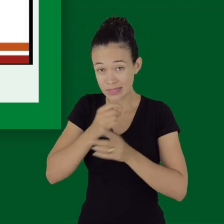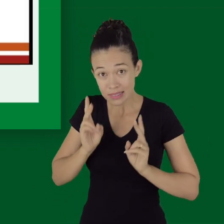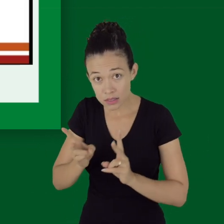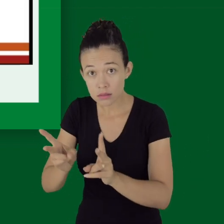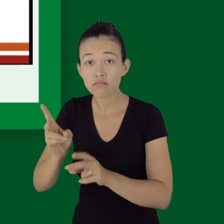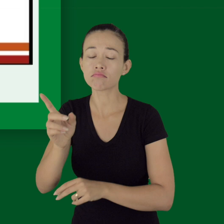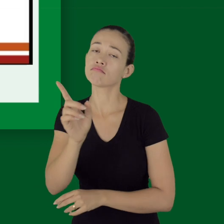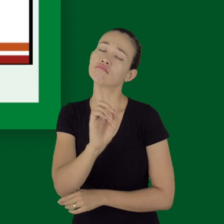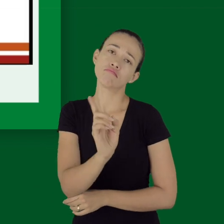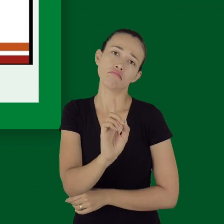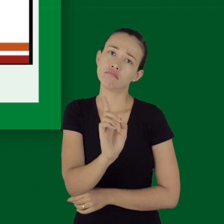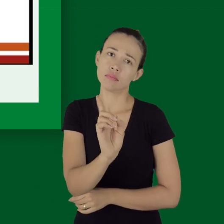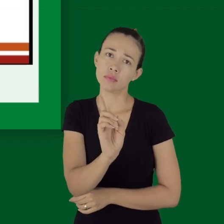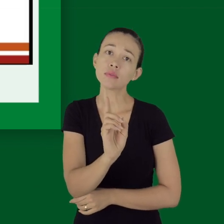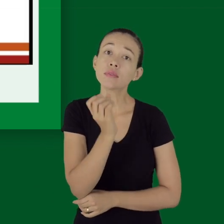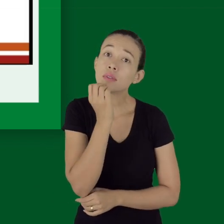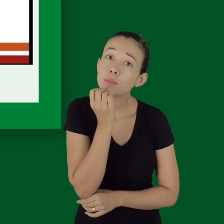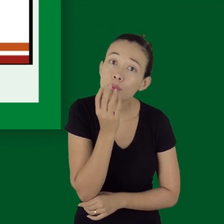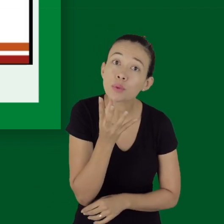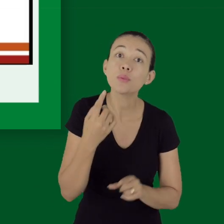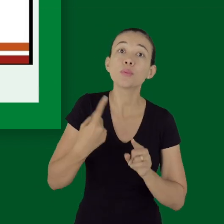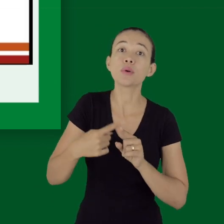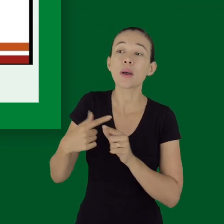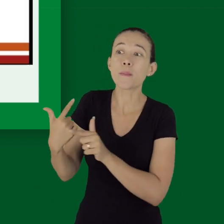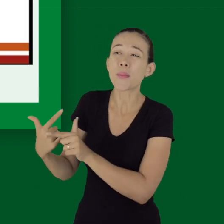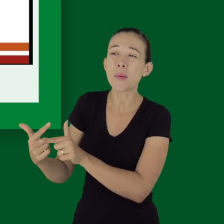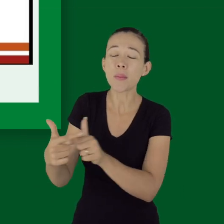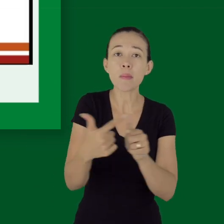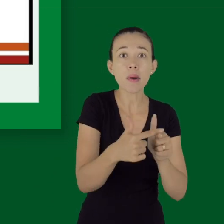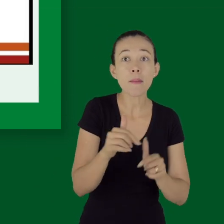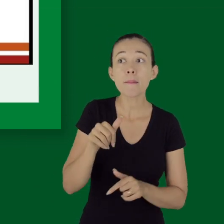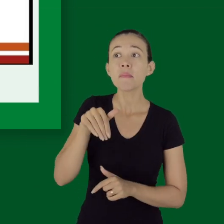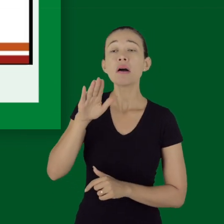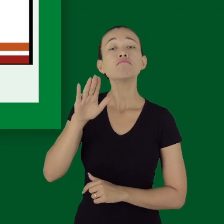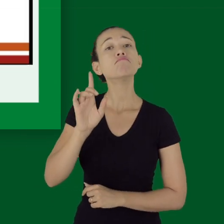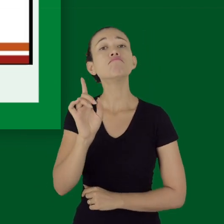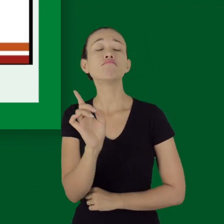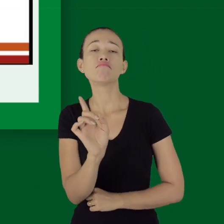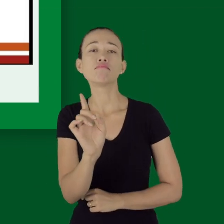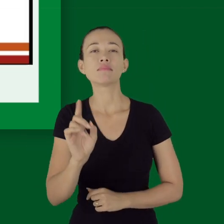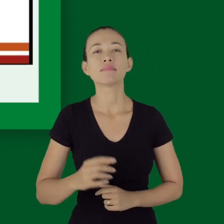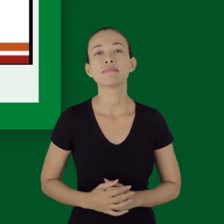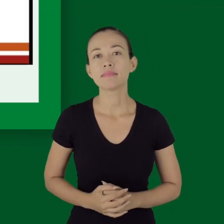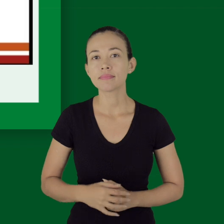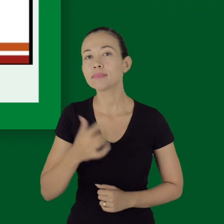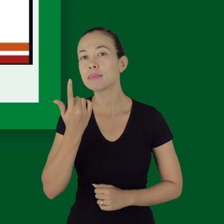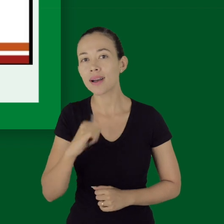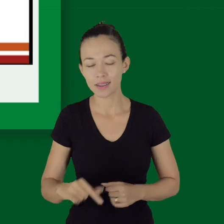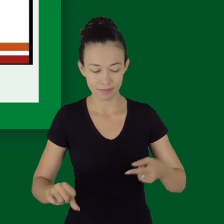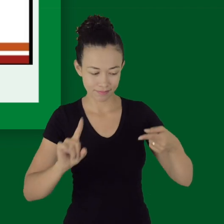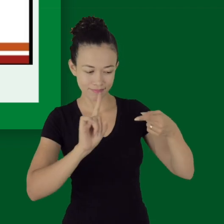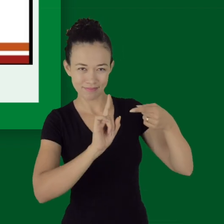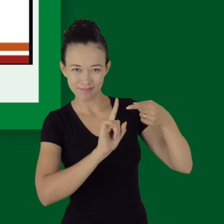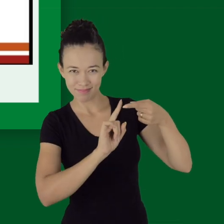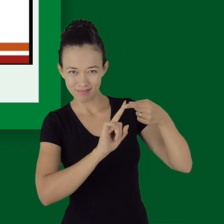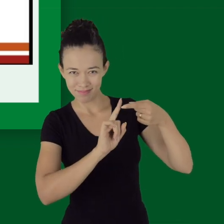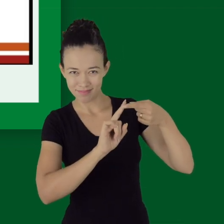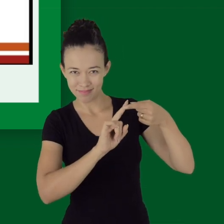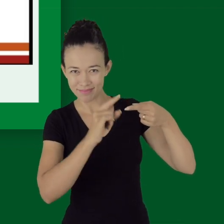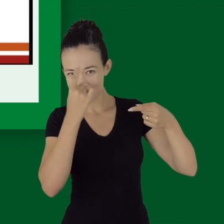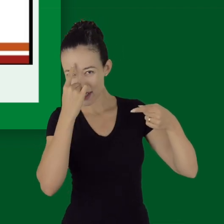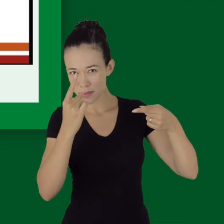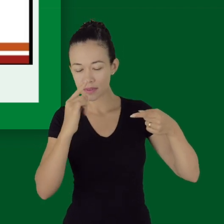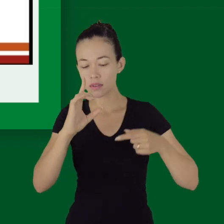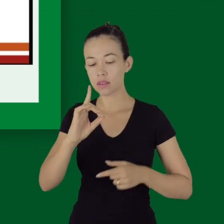ter processos lesivos muito mais comprometedores a nível de inervação dessas raízes nervosas. Um